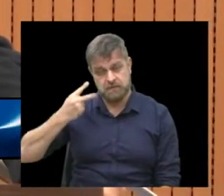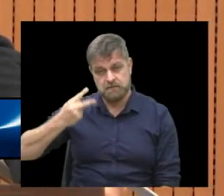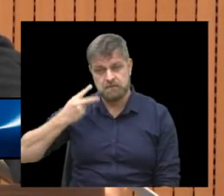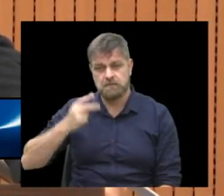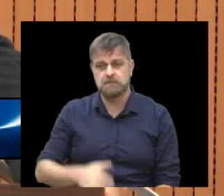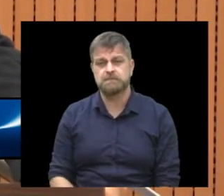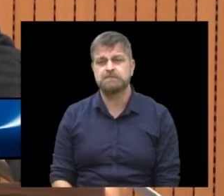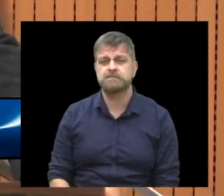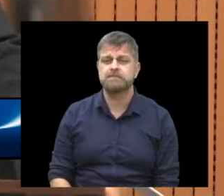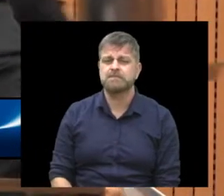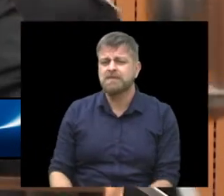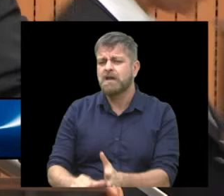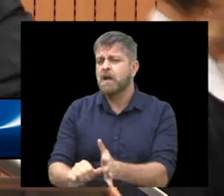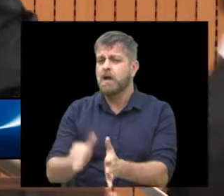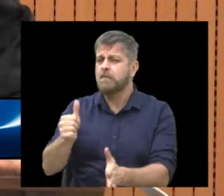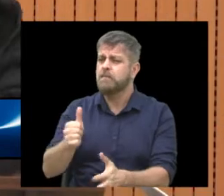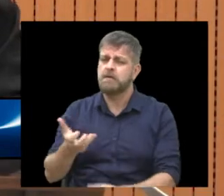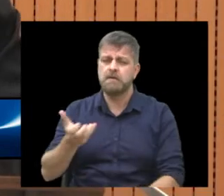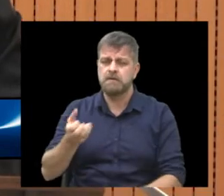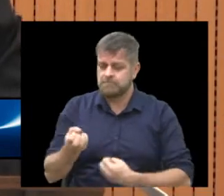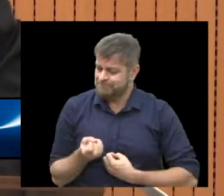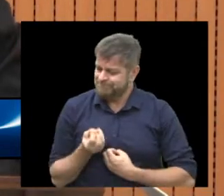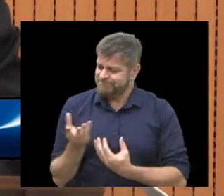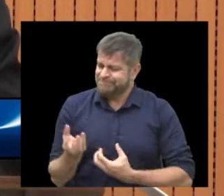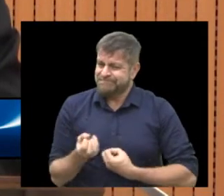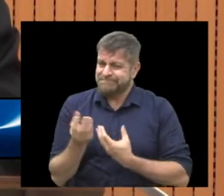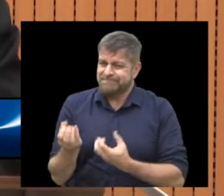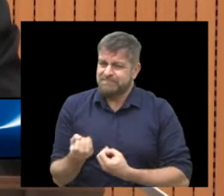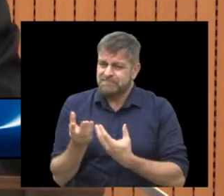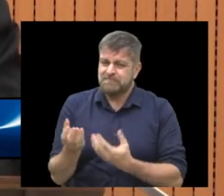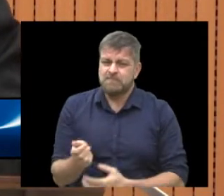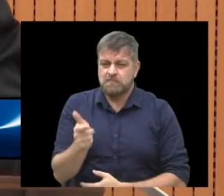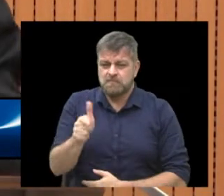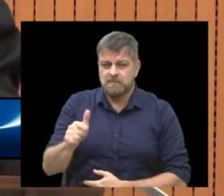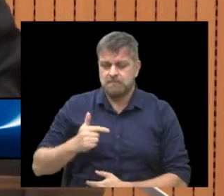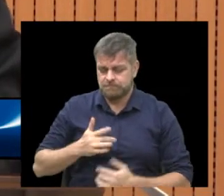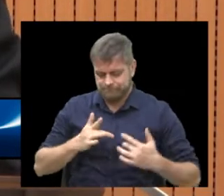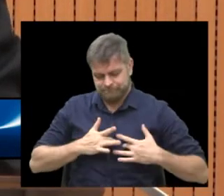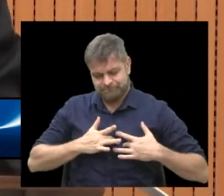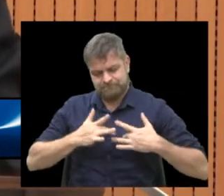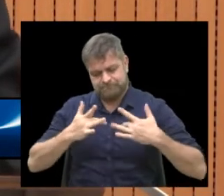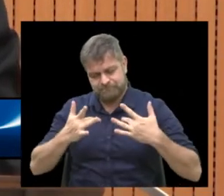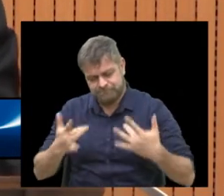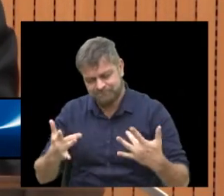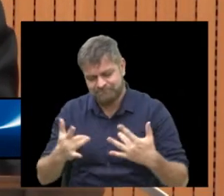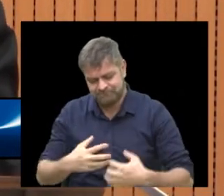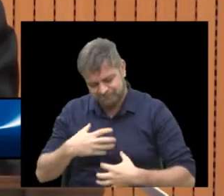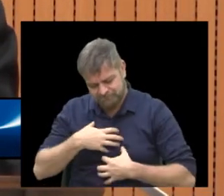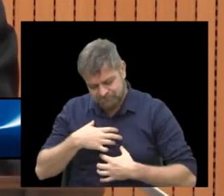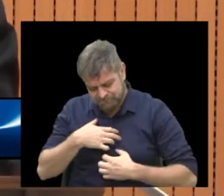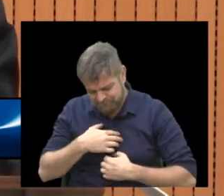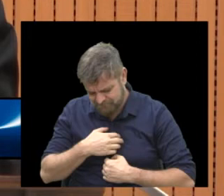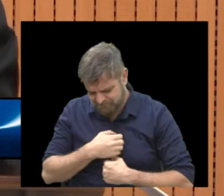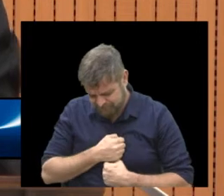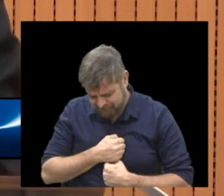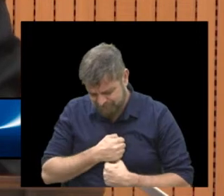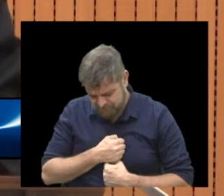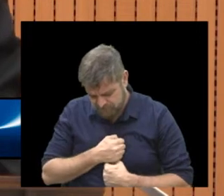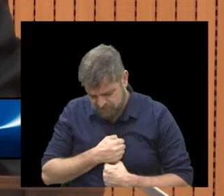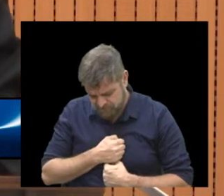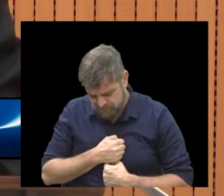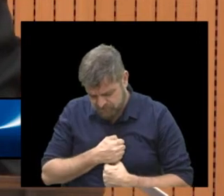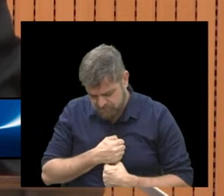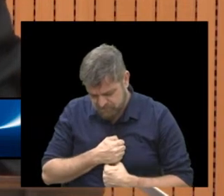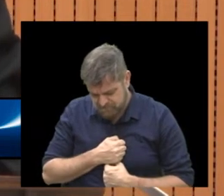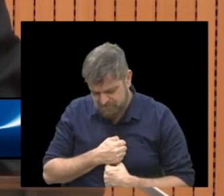vereadores, primeiramente eu quero expressar uma vez mais a minha solidariedade, o meu pesar pela perda